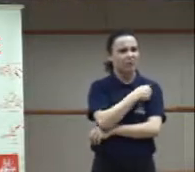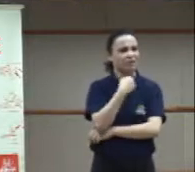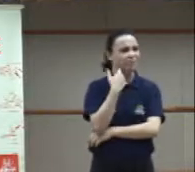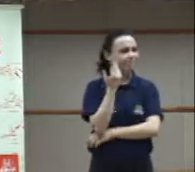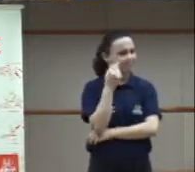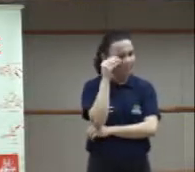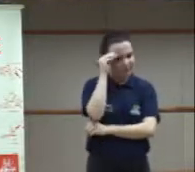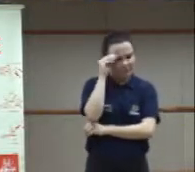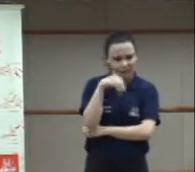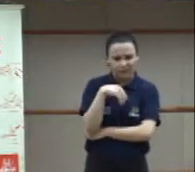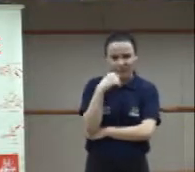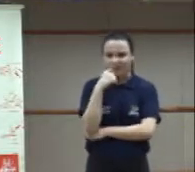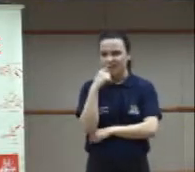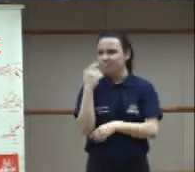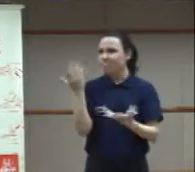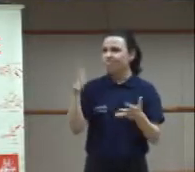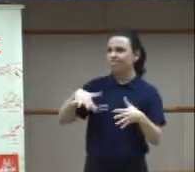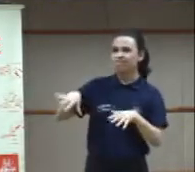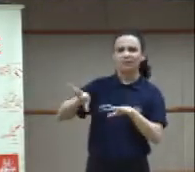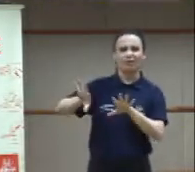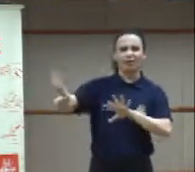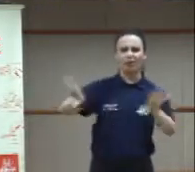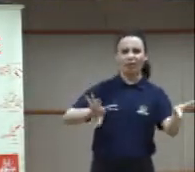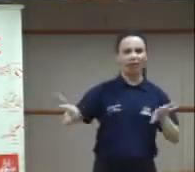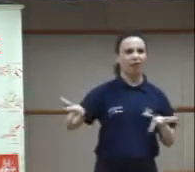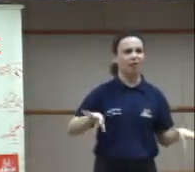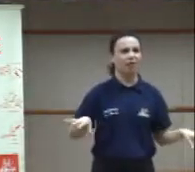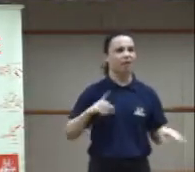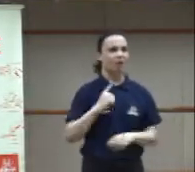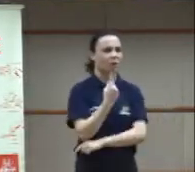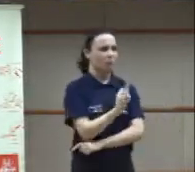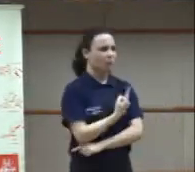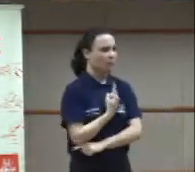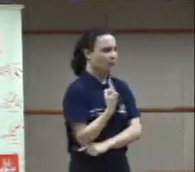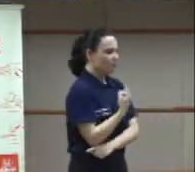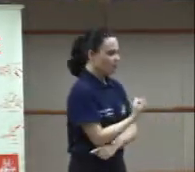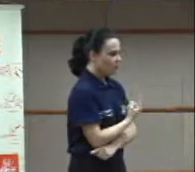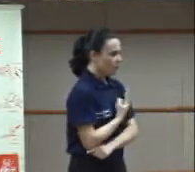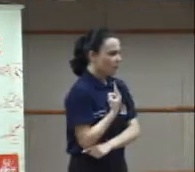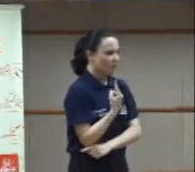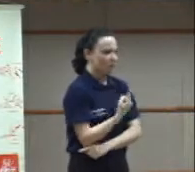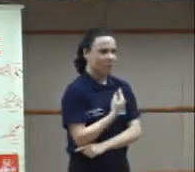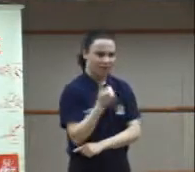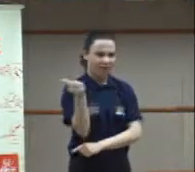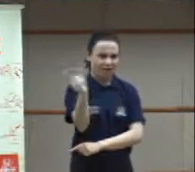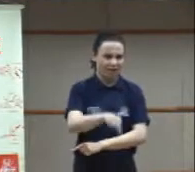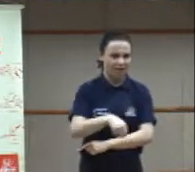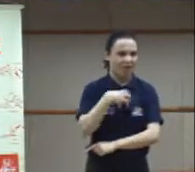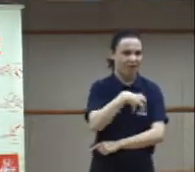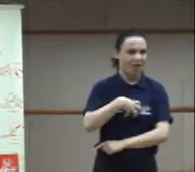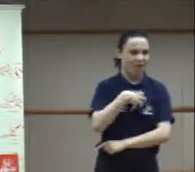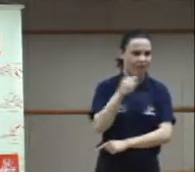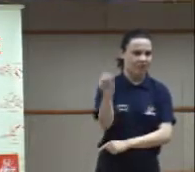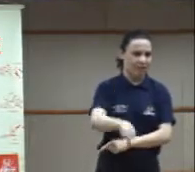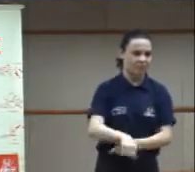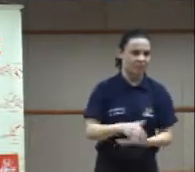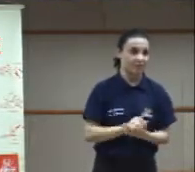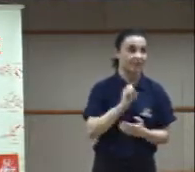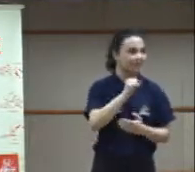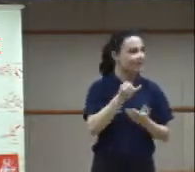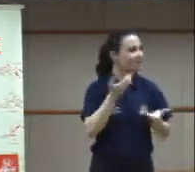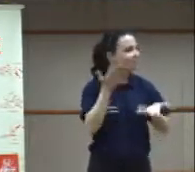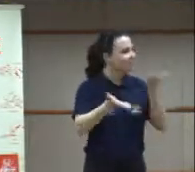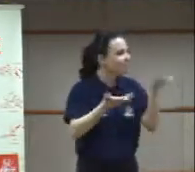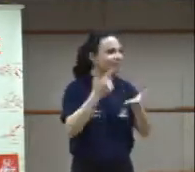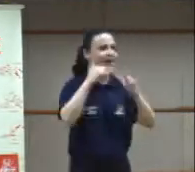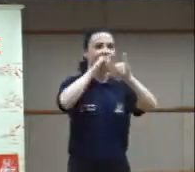minha dificuldade em aprender. Portanto, se eu me sinto recebido, acolhido, à vontade, fica tudo muito